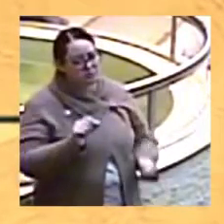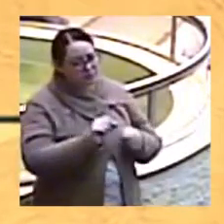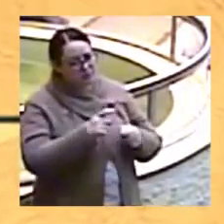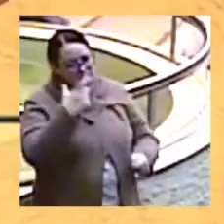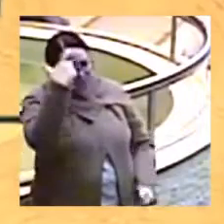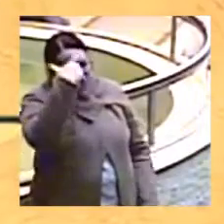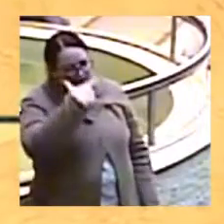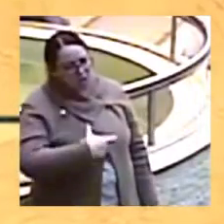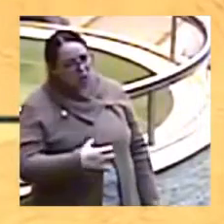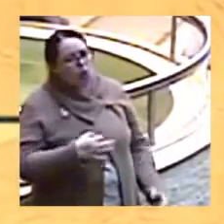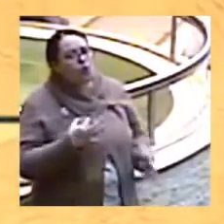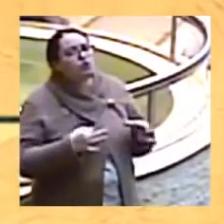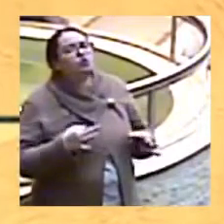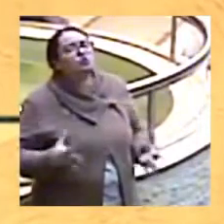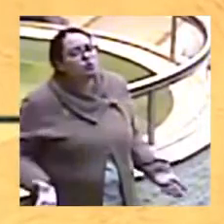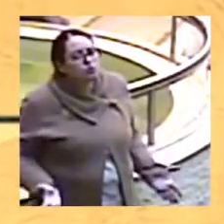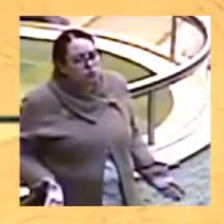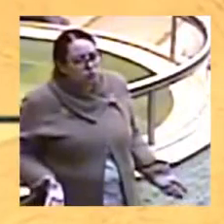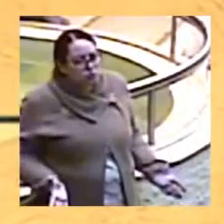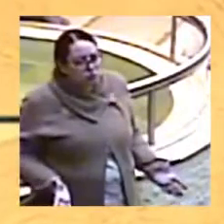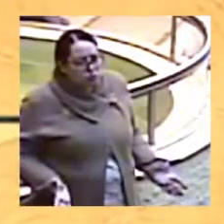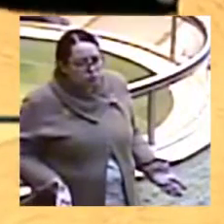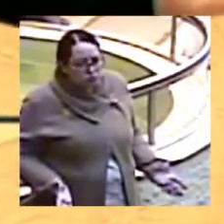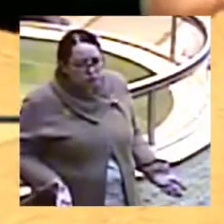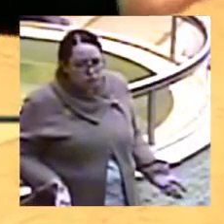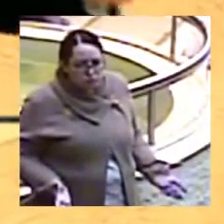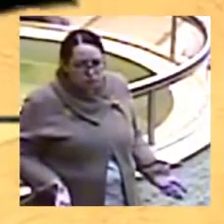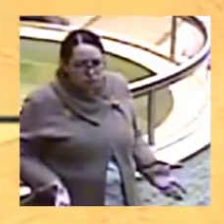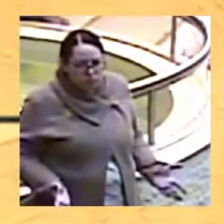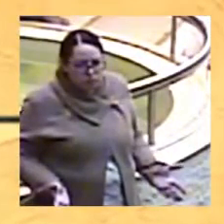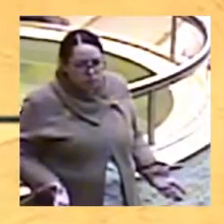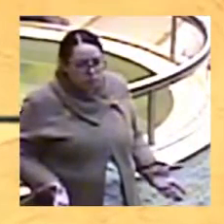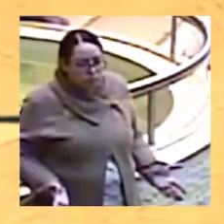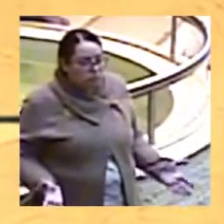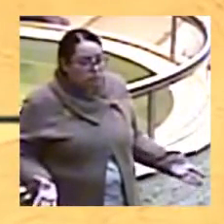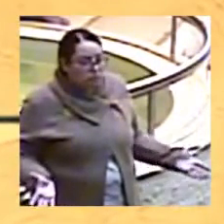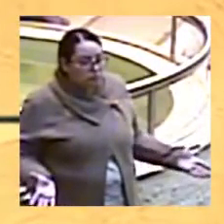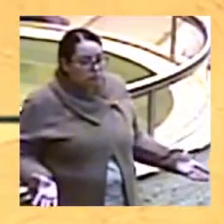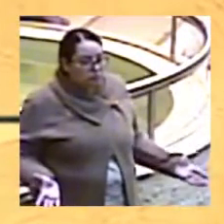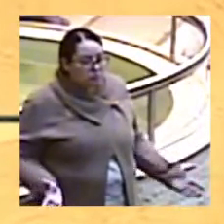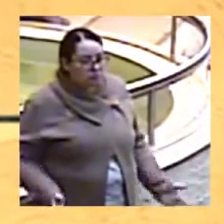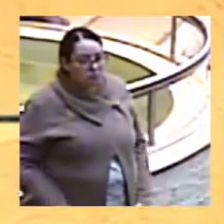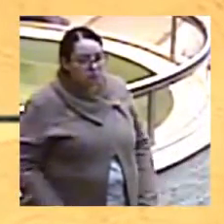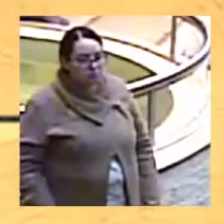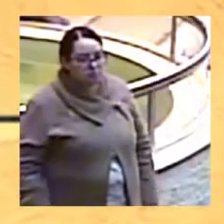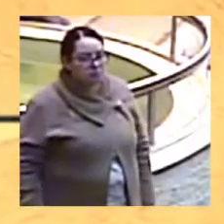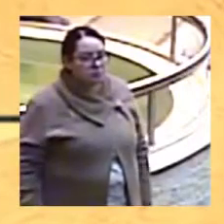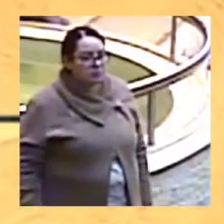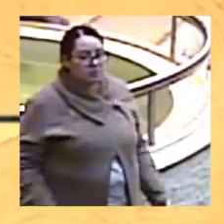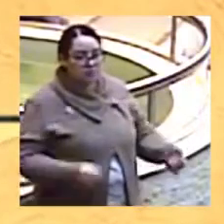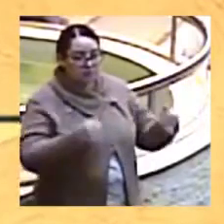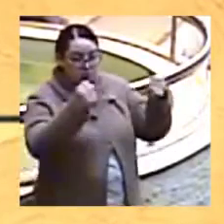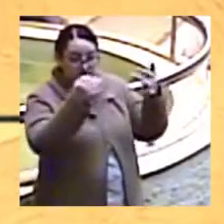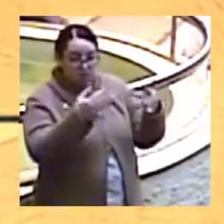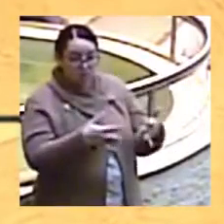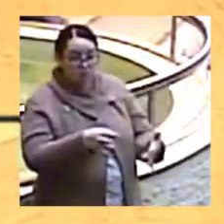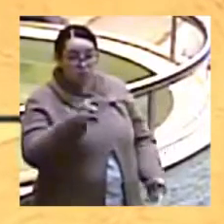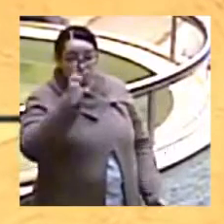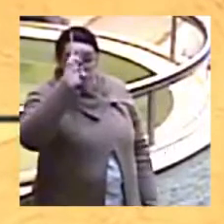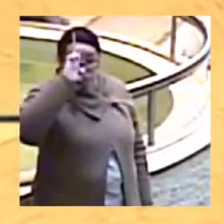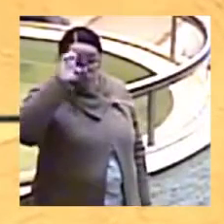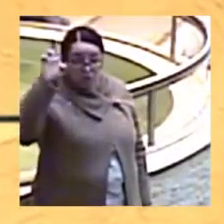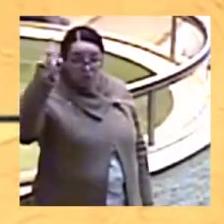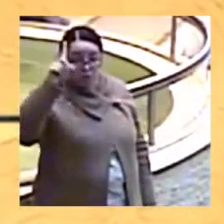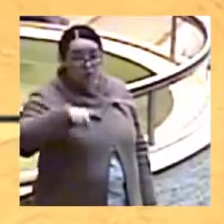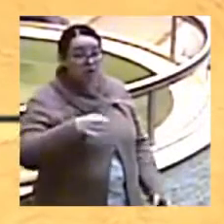o salmista, então, responde, a pergunta, que ele faz, no verso 3, lá no verso 7, ele diz o seguinte, porque o Senhor, é justo,